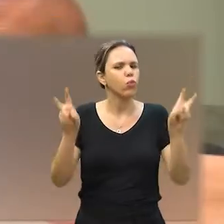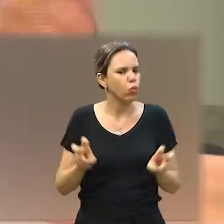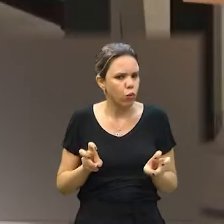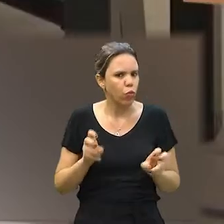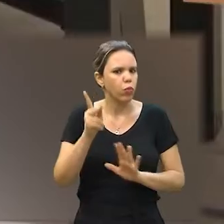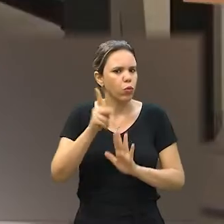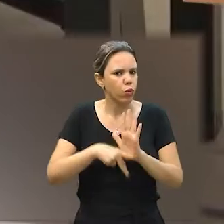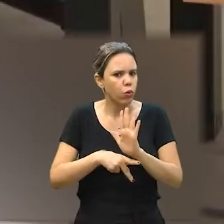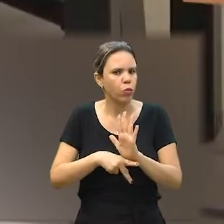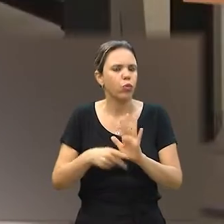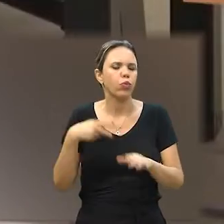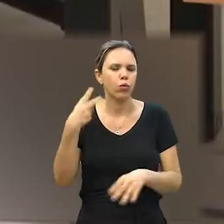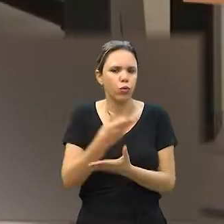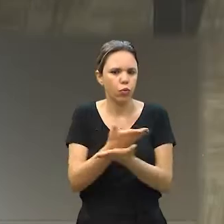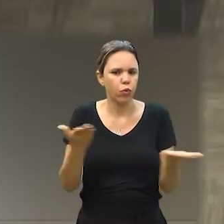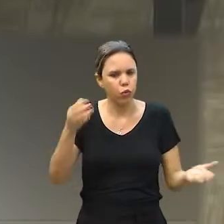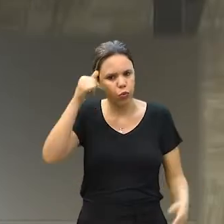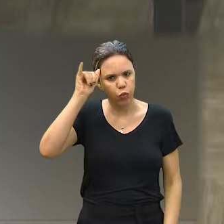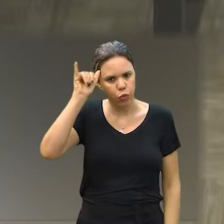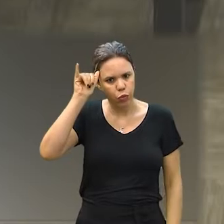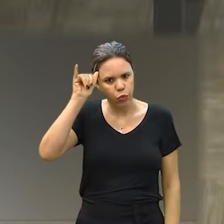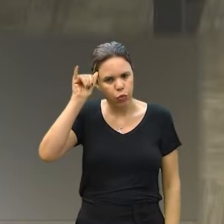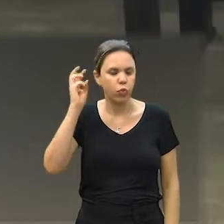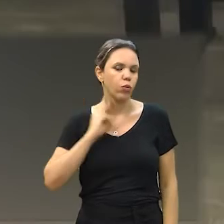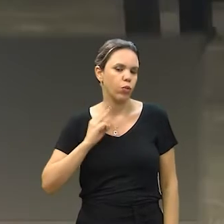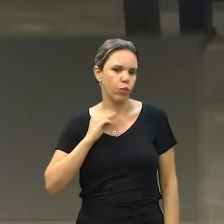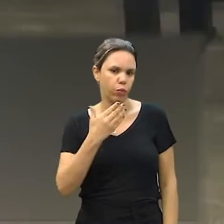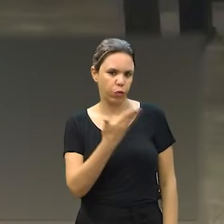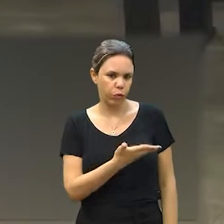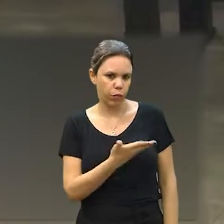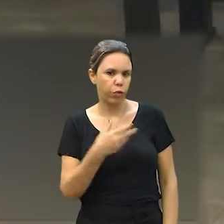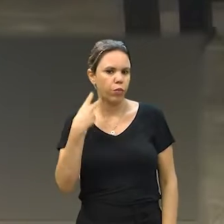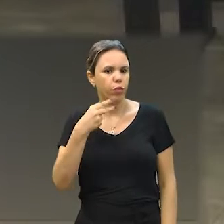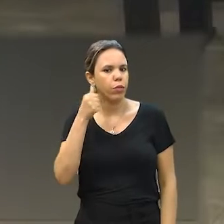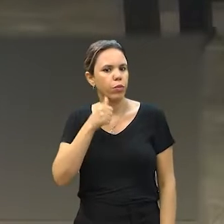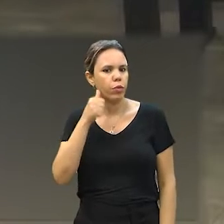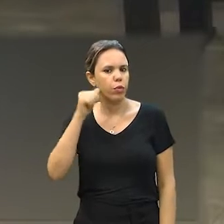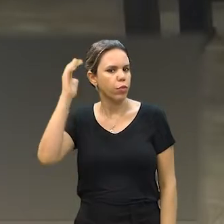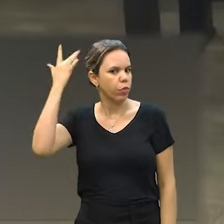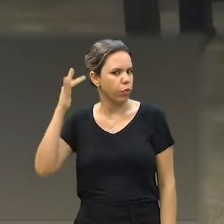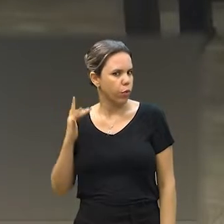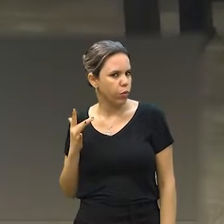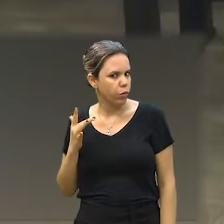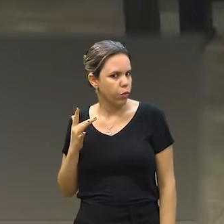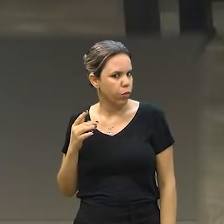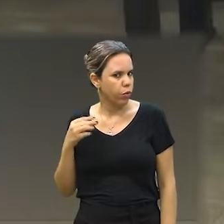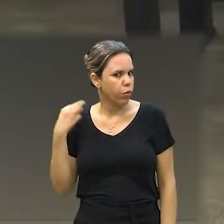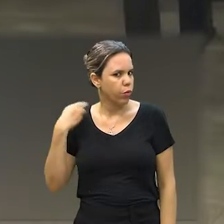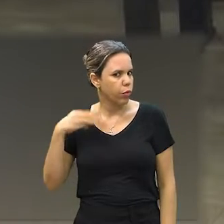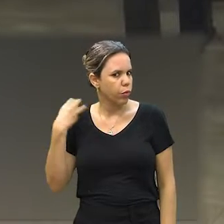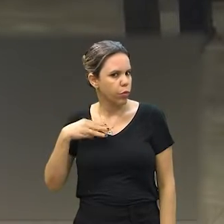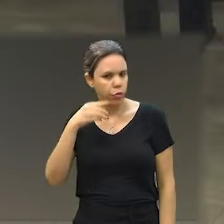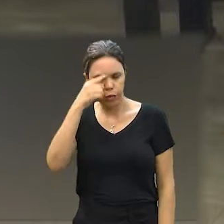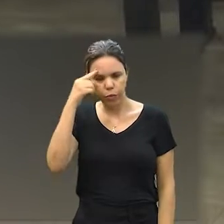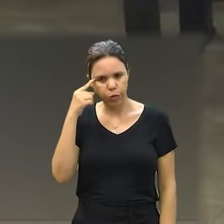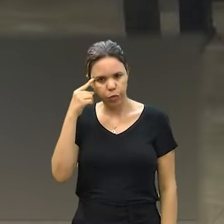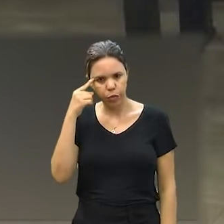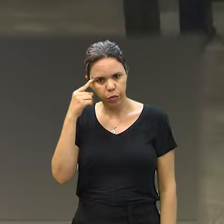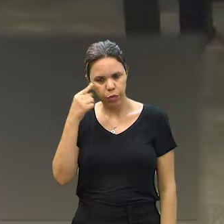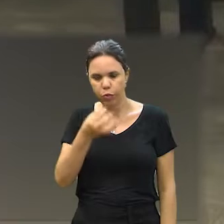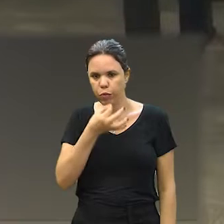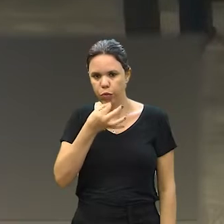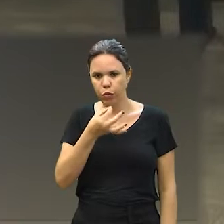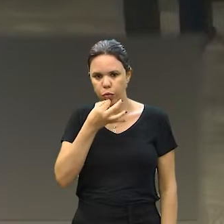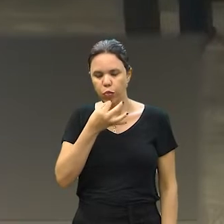Santos e as vereadoras Guida Calisto, Mariana Conte e Paola Miguel se posicionaram contrários ao projeto. Os